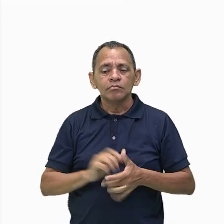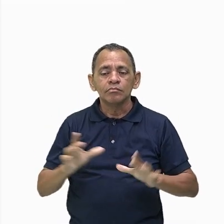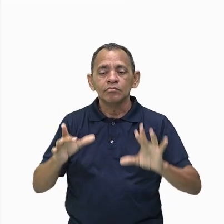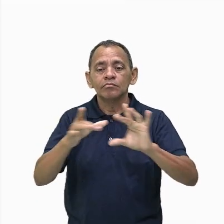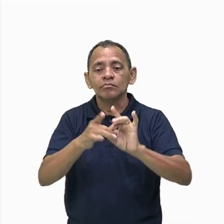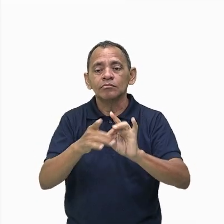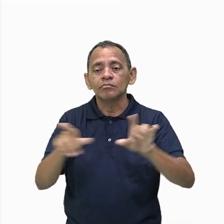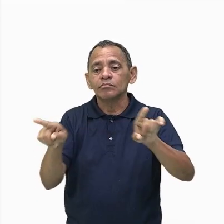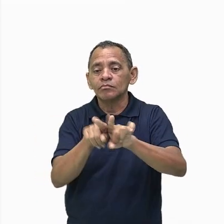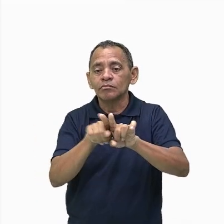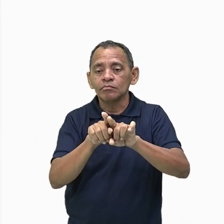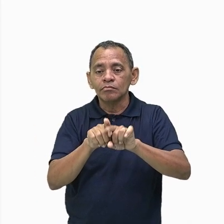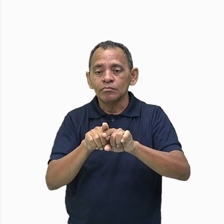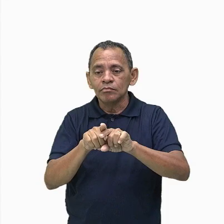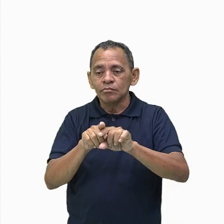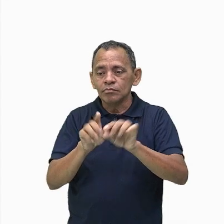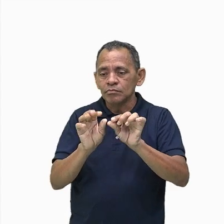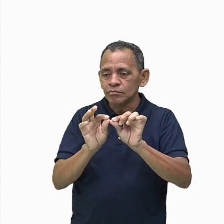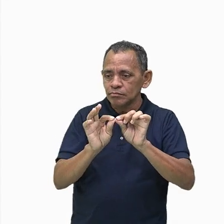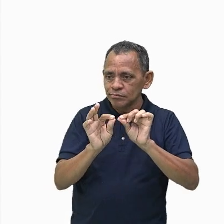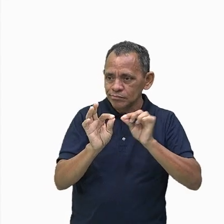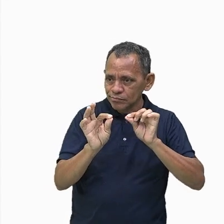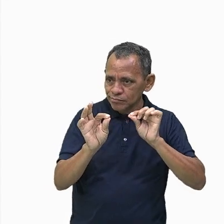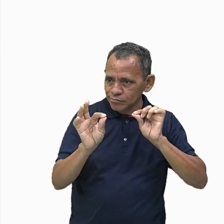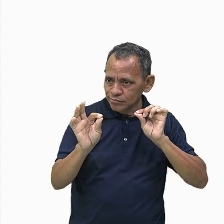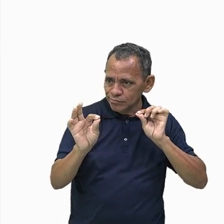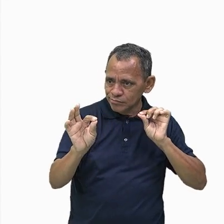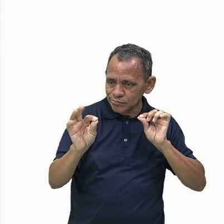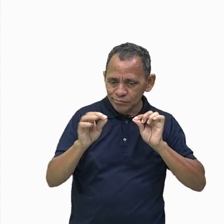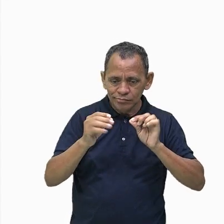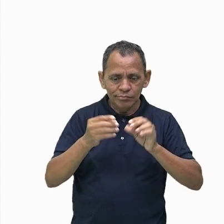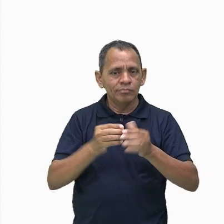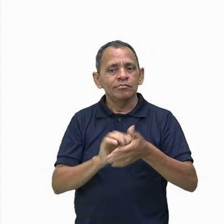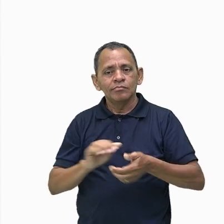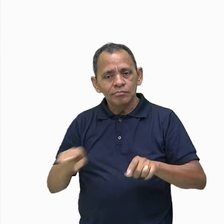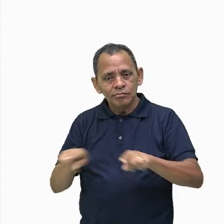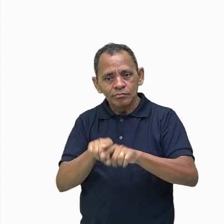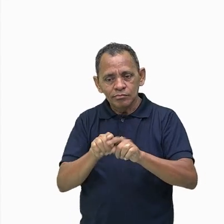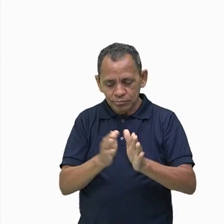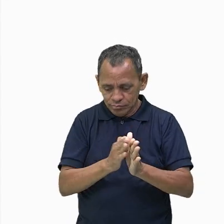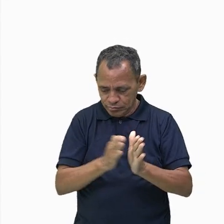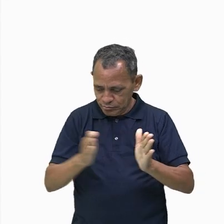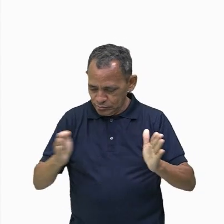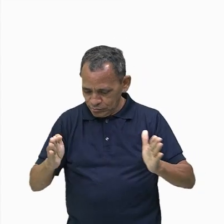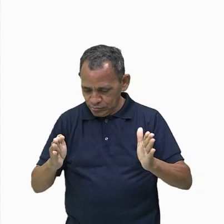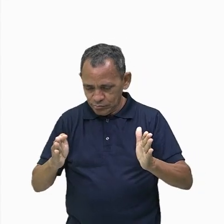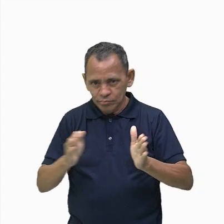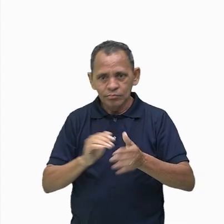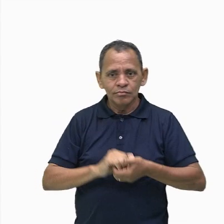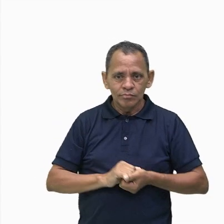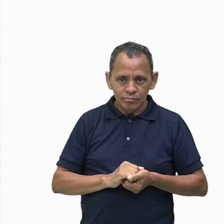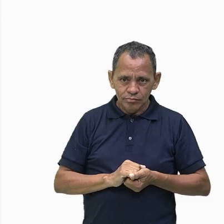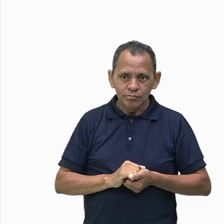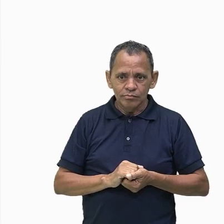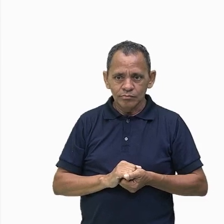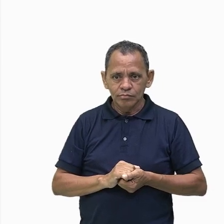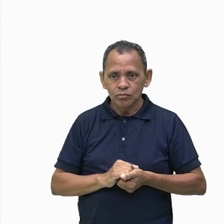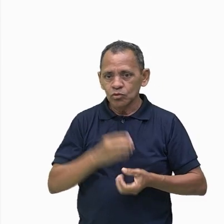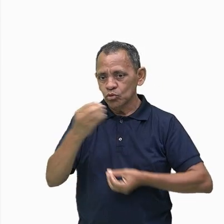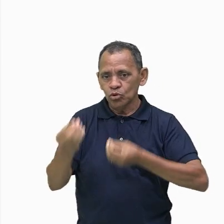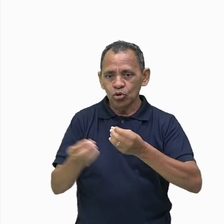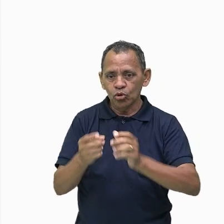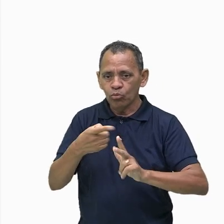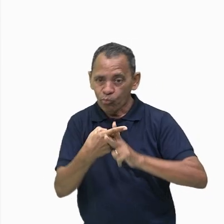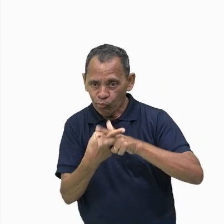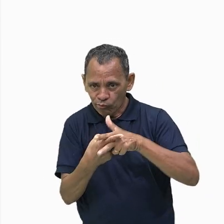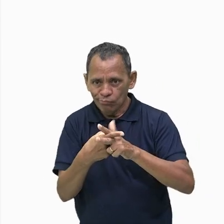a extensão, né, a largura também e as condições de manutenção daquele